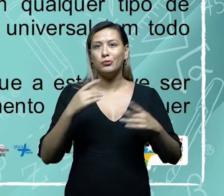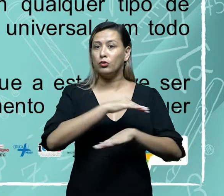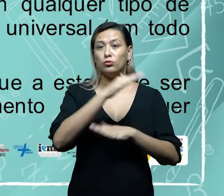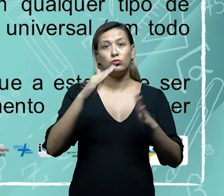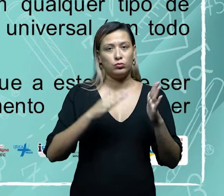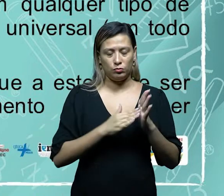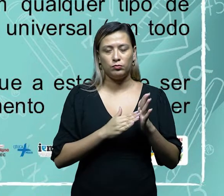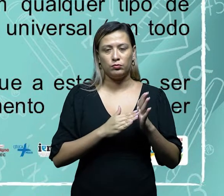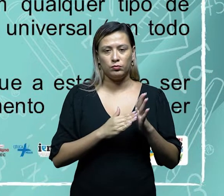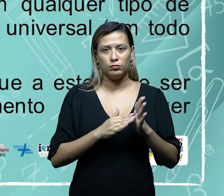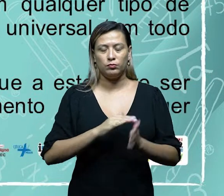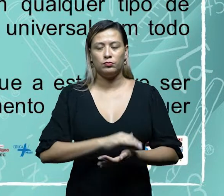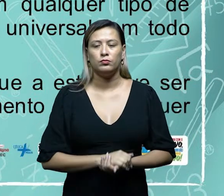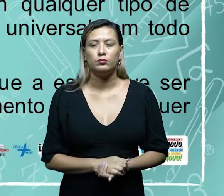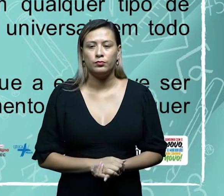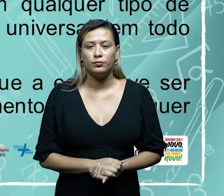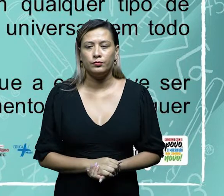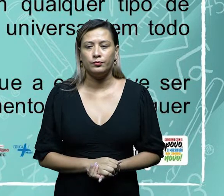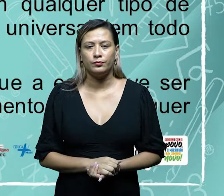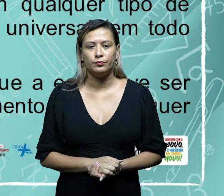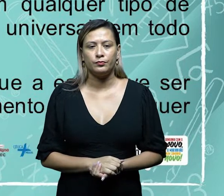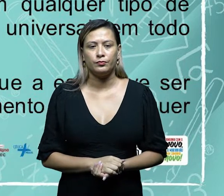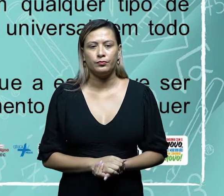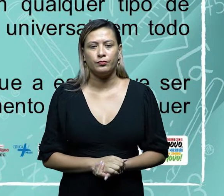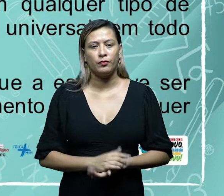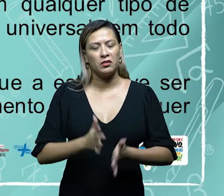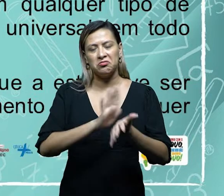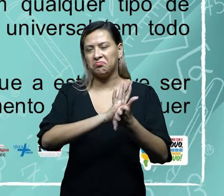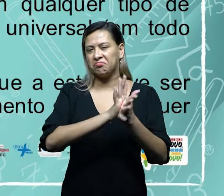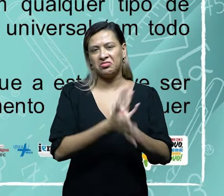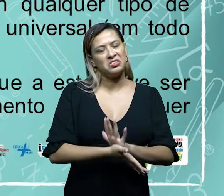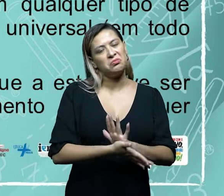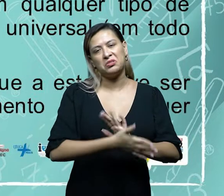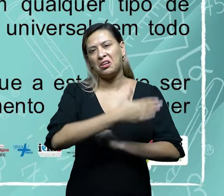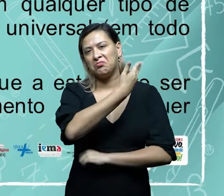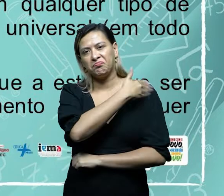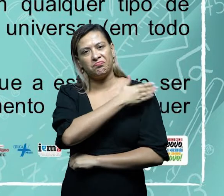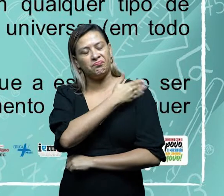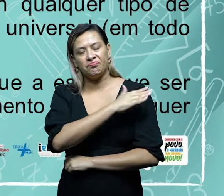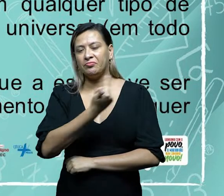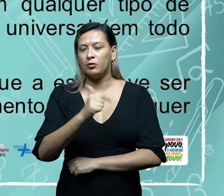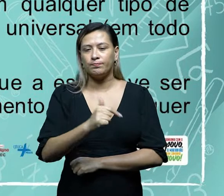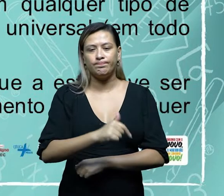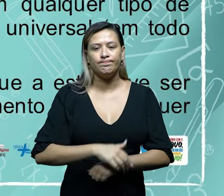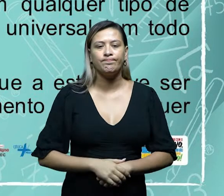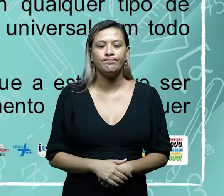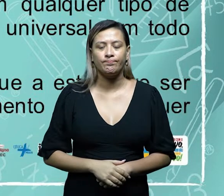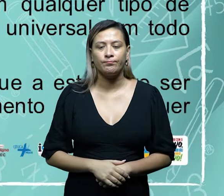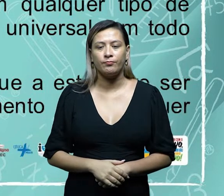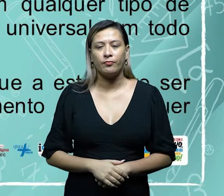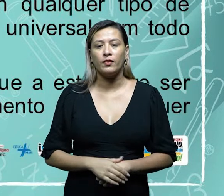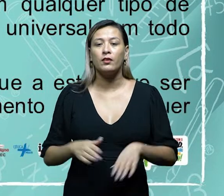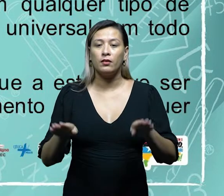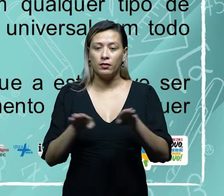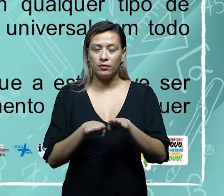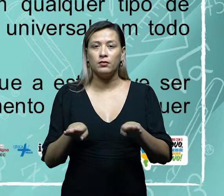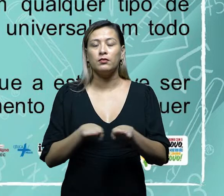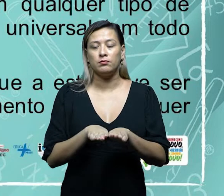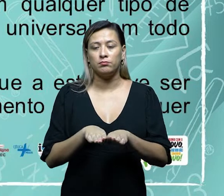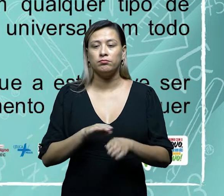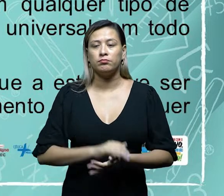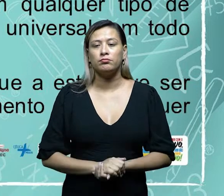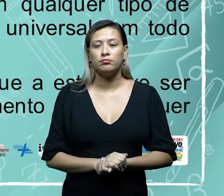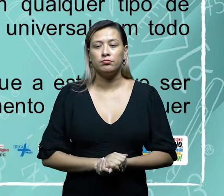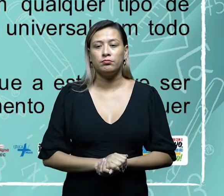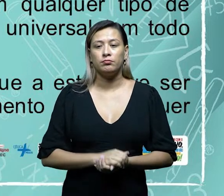pode ver aqui no nosso material, sem qualquer tipo de distinção ou discriminação, né? E possui abrangência